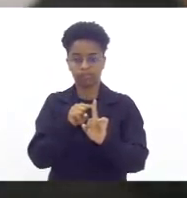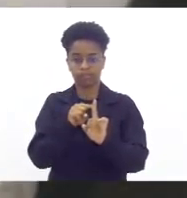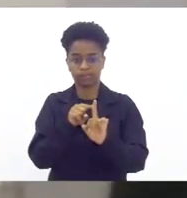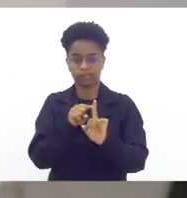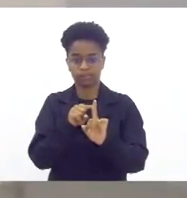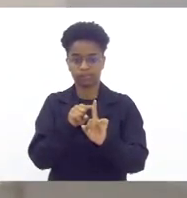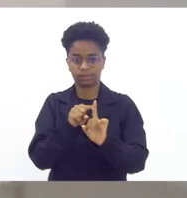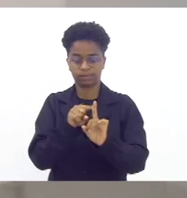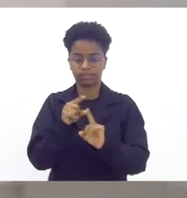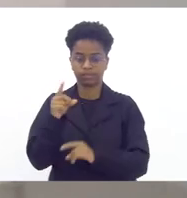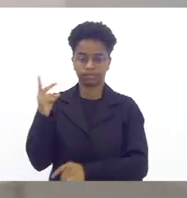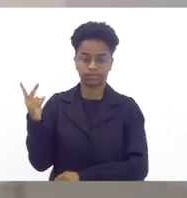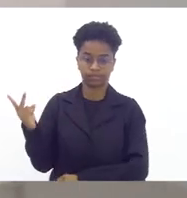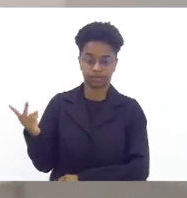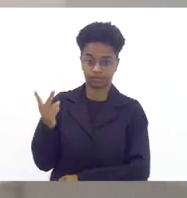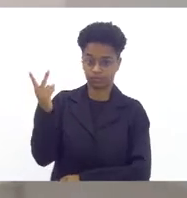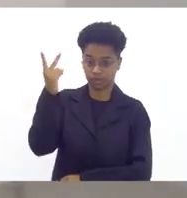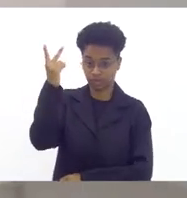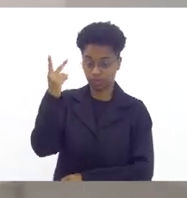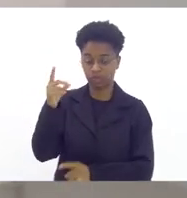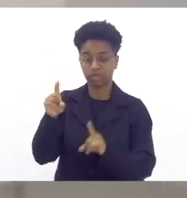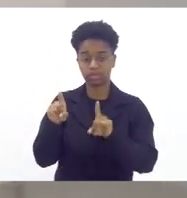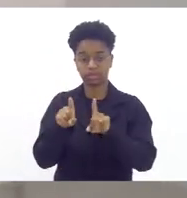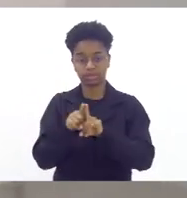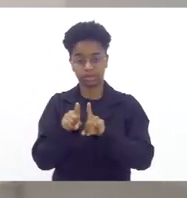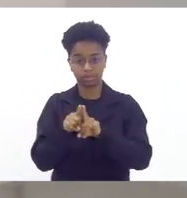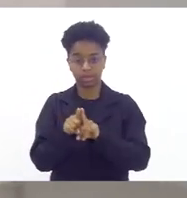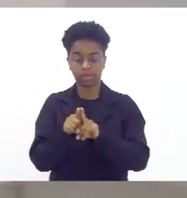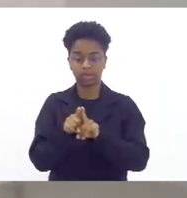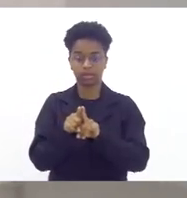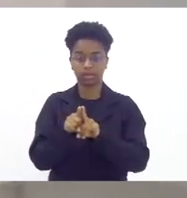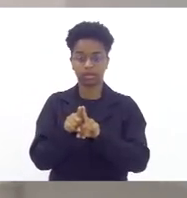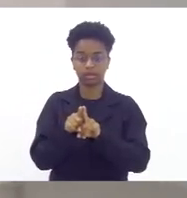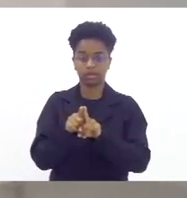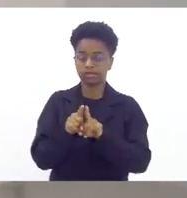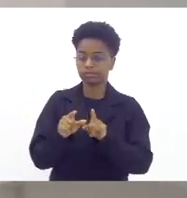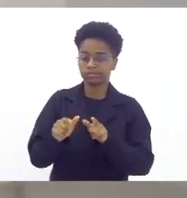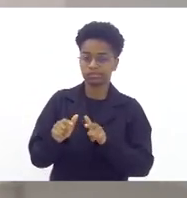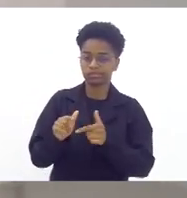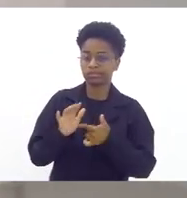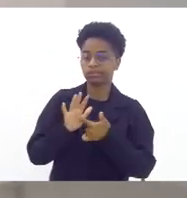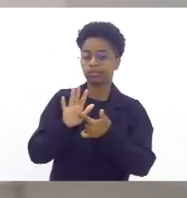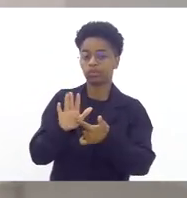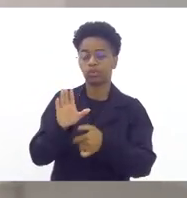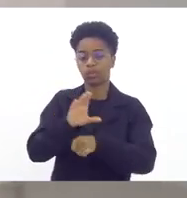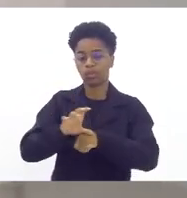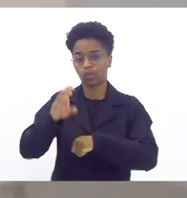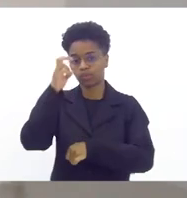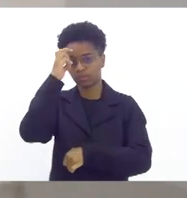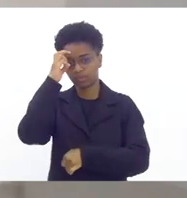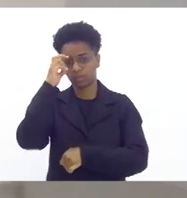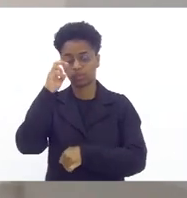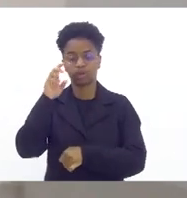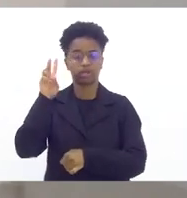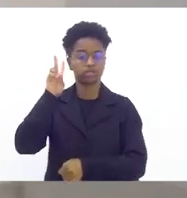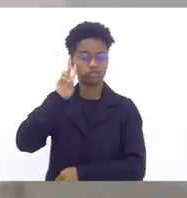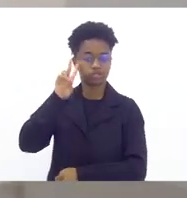valorizar e introduzir a cultura e a história afro-brasileira e indígena